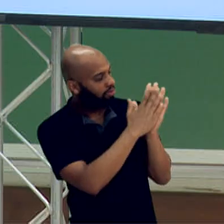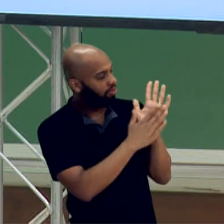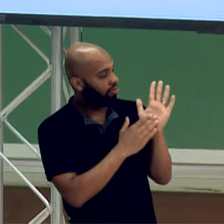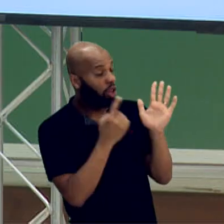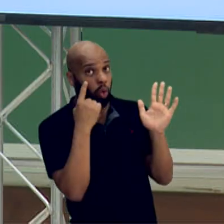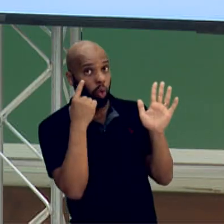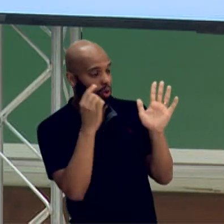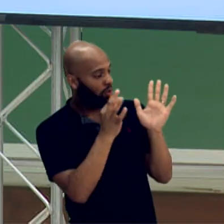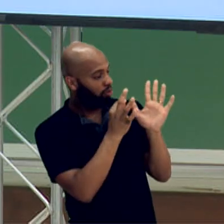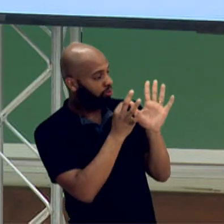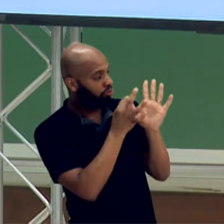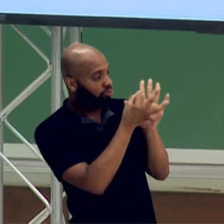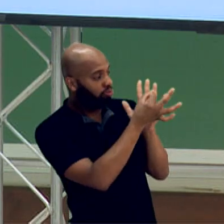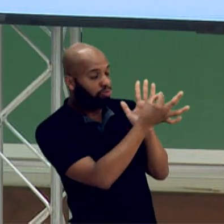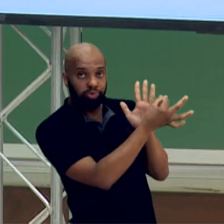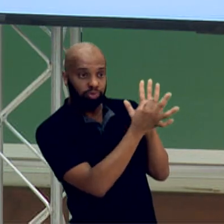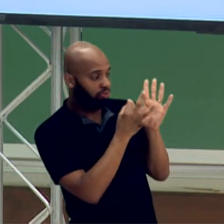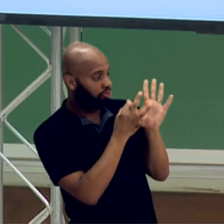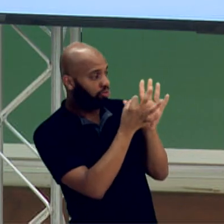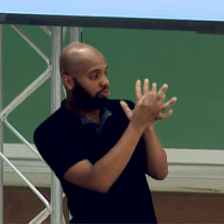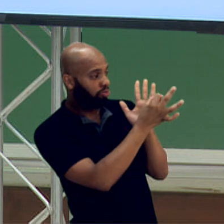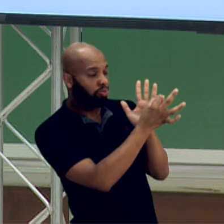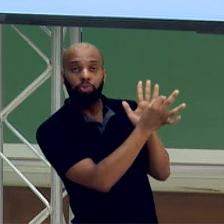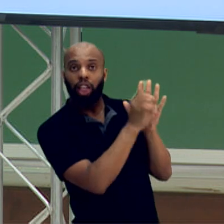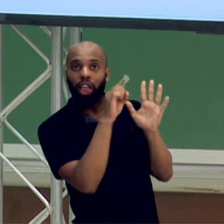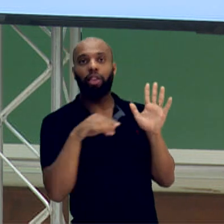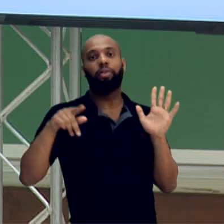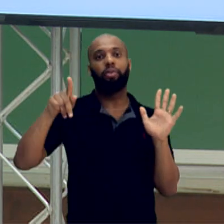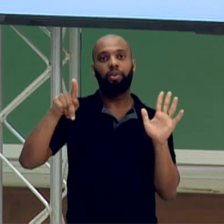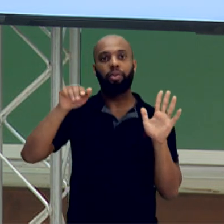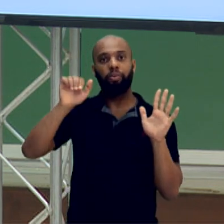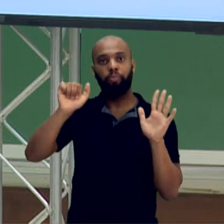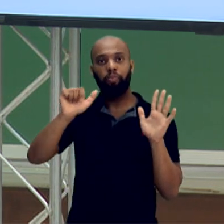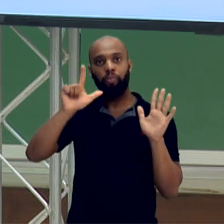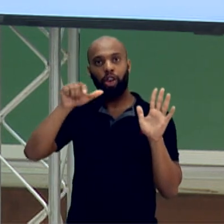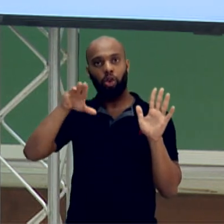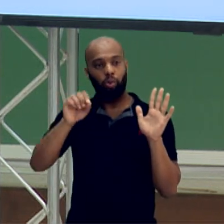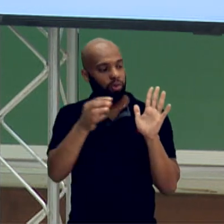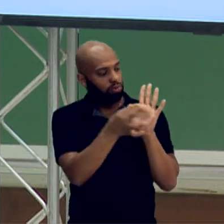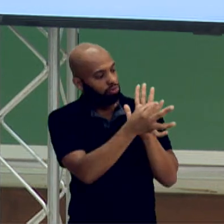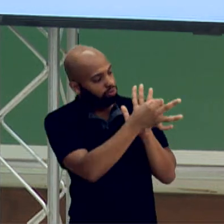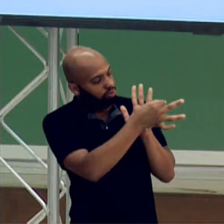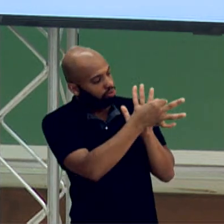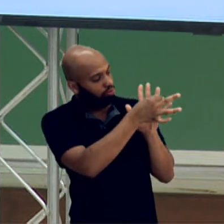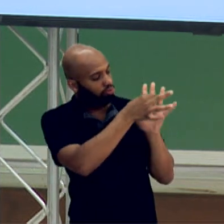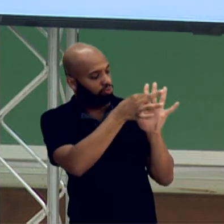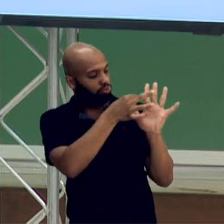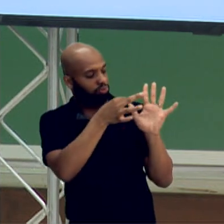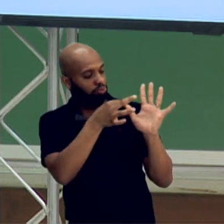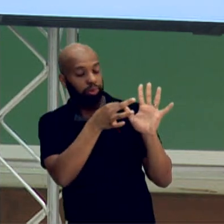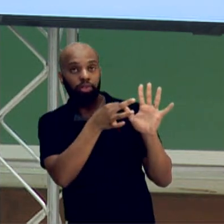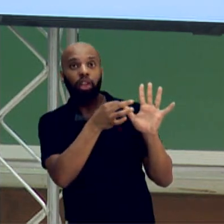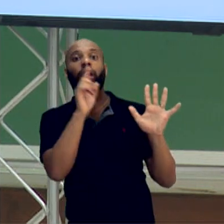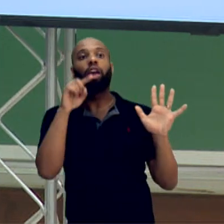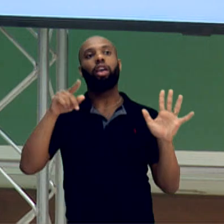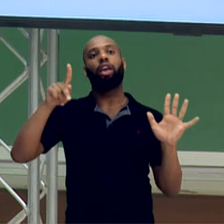uma coisa. O comprimento é a maior dimensão horizontal. O que é ser